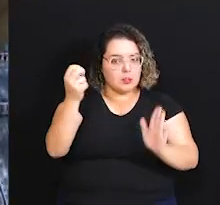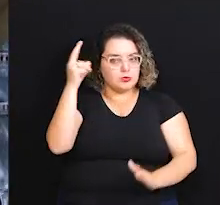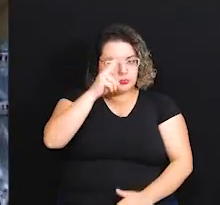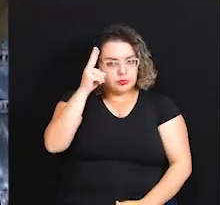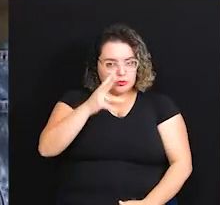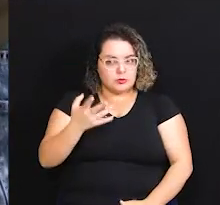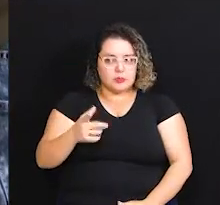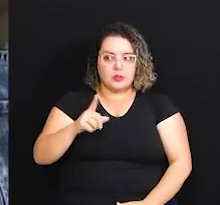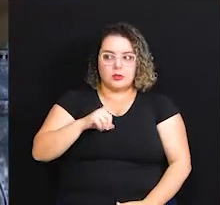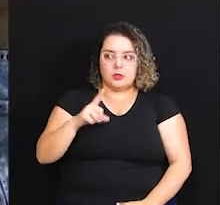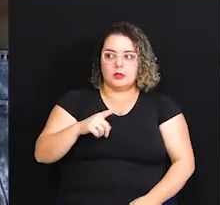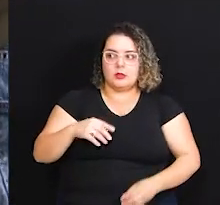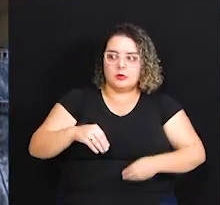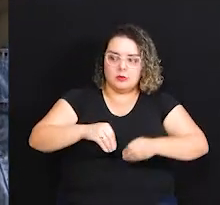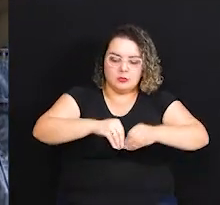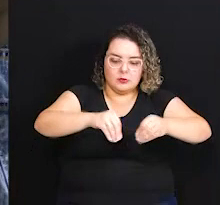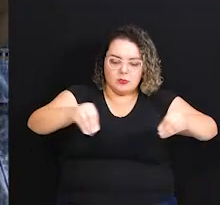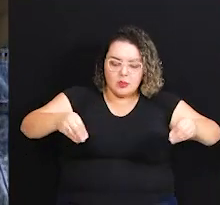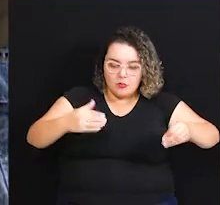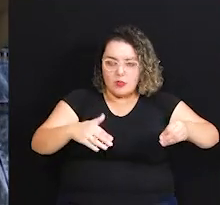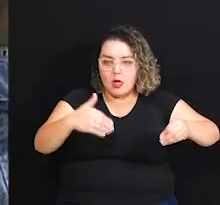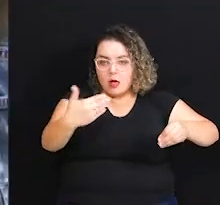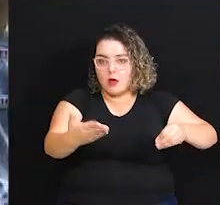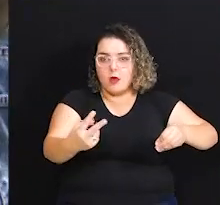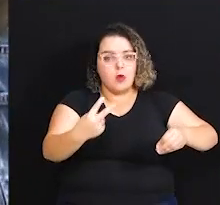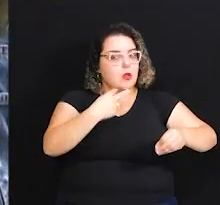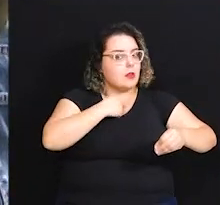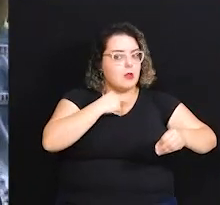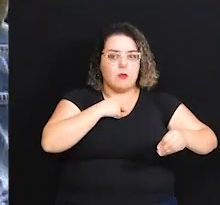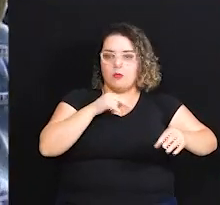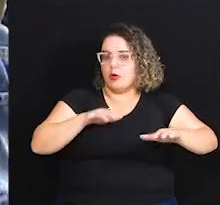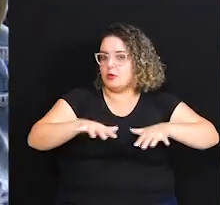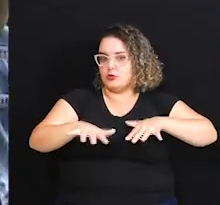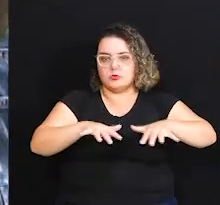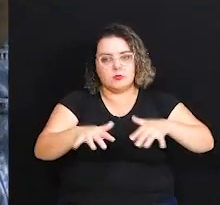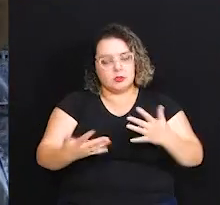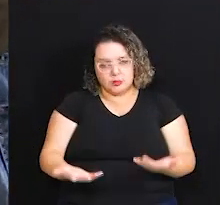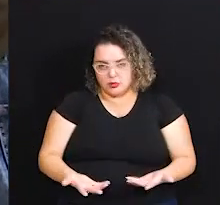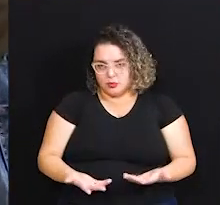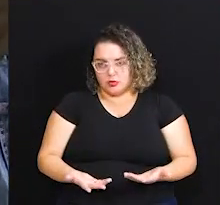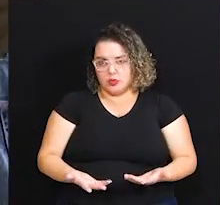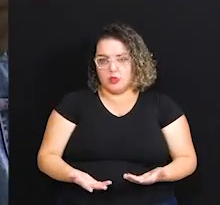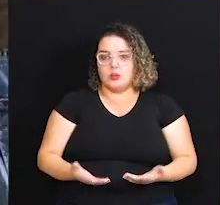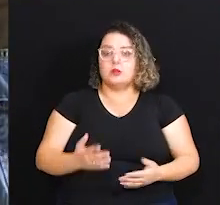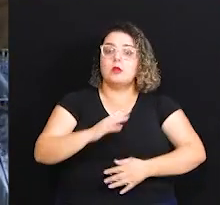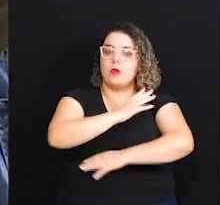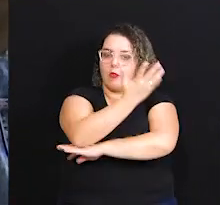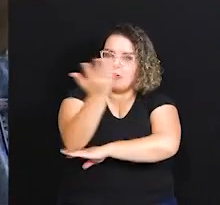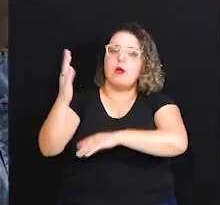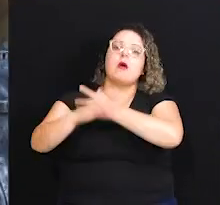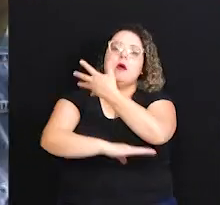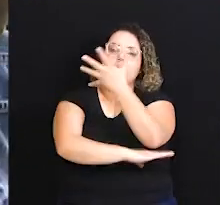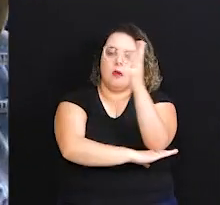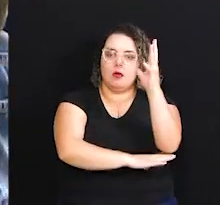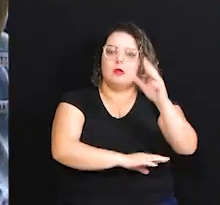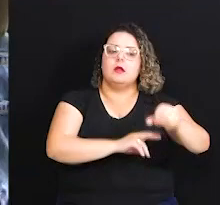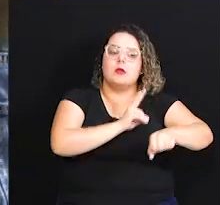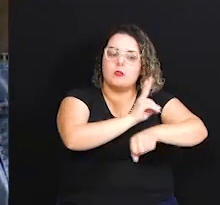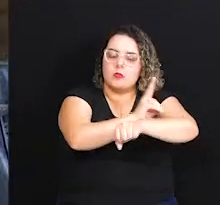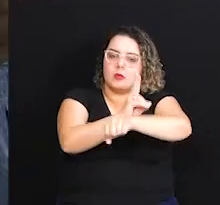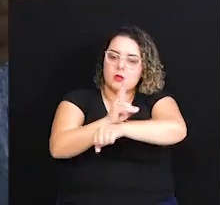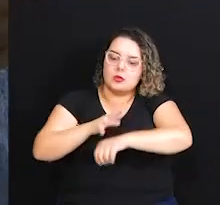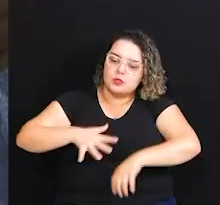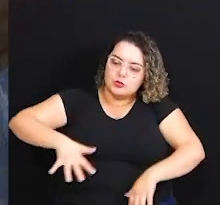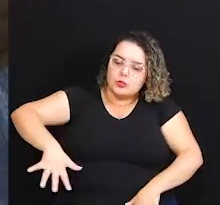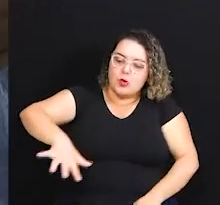sai da cidade, vai para fora do bosque, que não pode ser mexida. Então o bosque ele é protegido nesse entorno, né? O